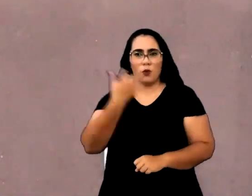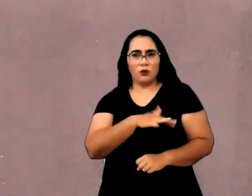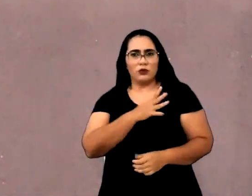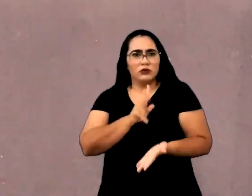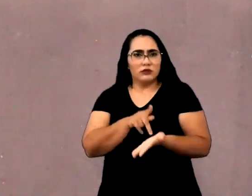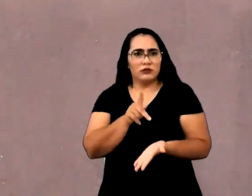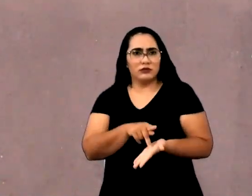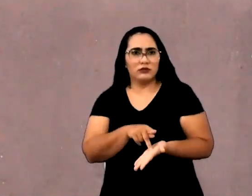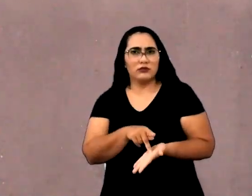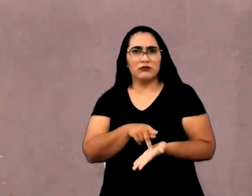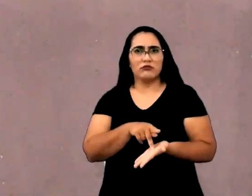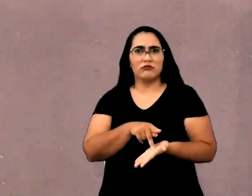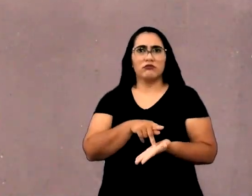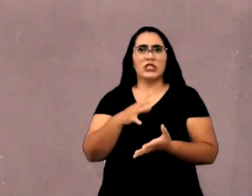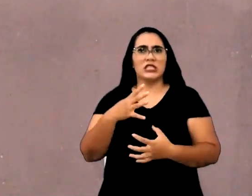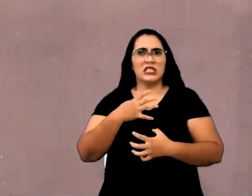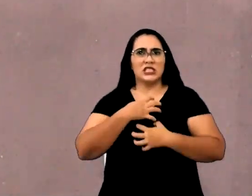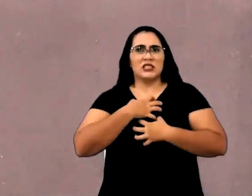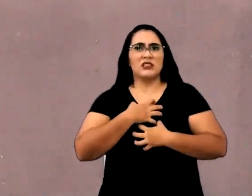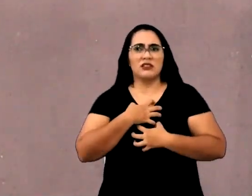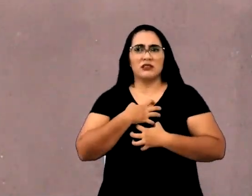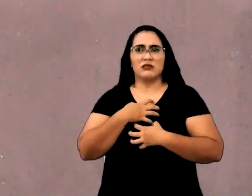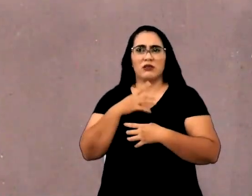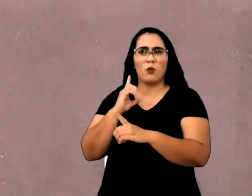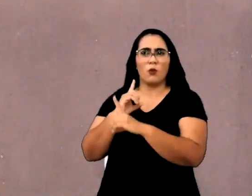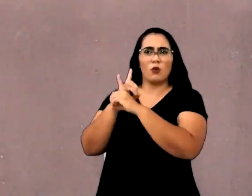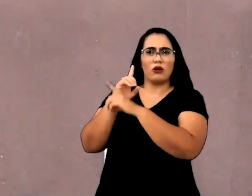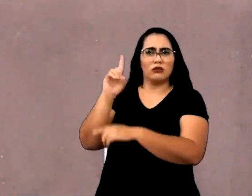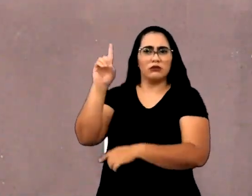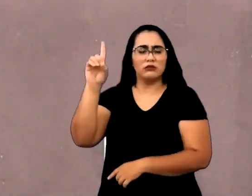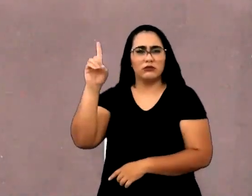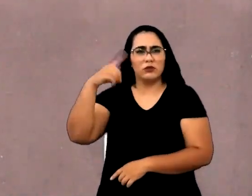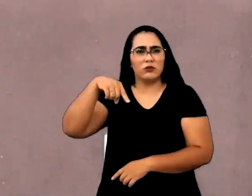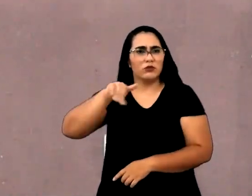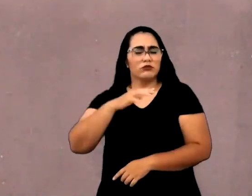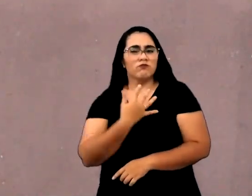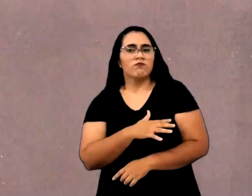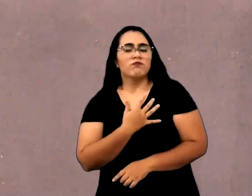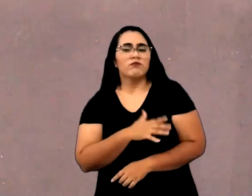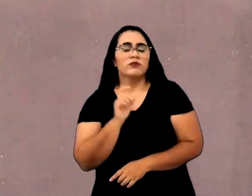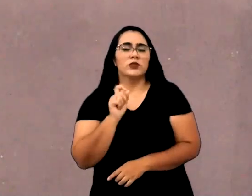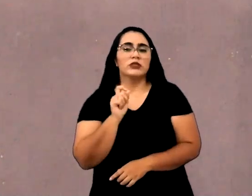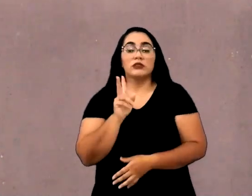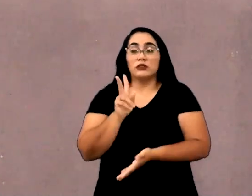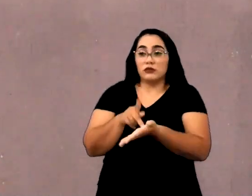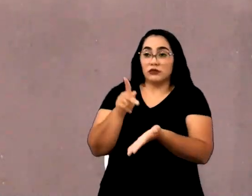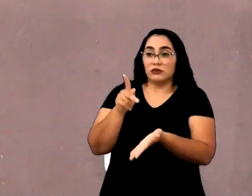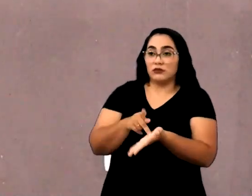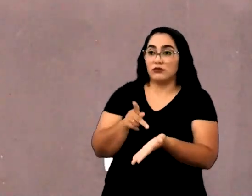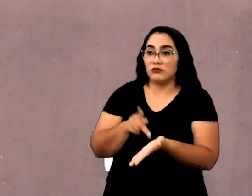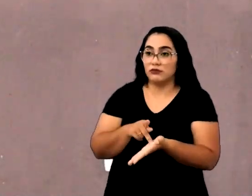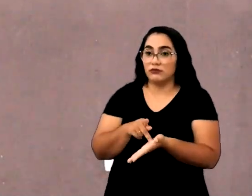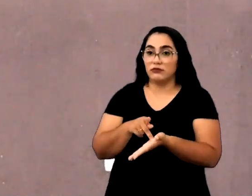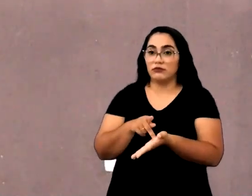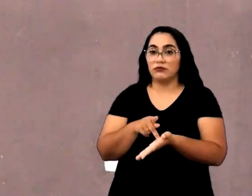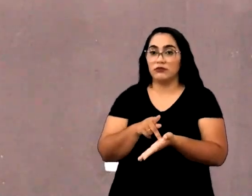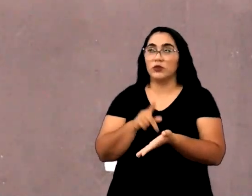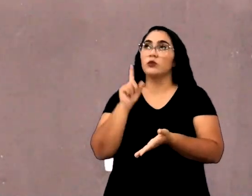coração? O seu coração realmente está voltado a esse Deus? O seu coração está realmente